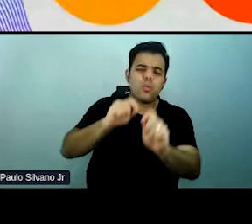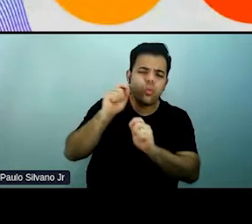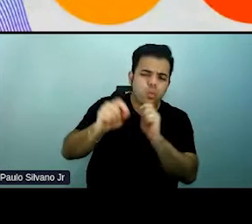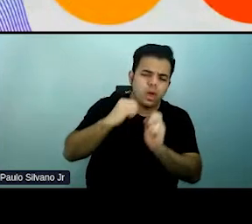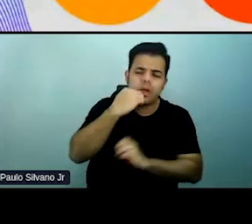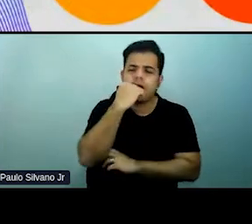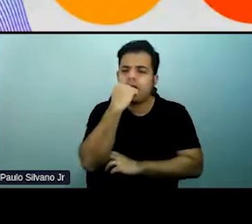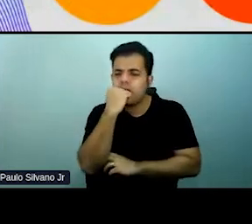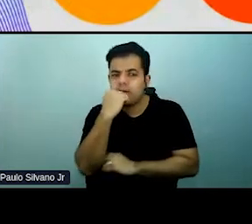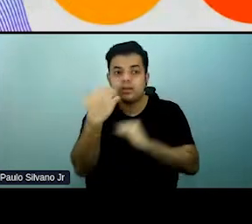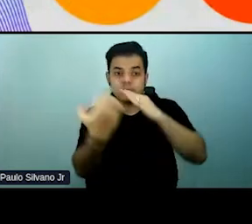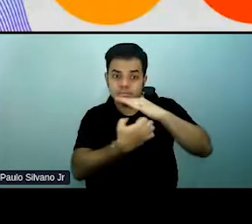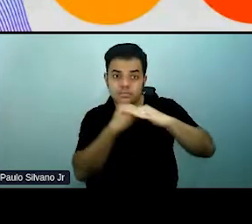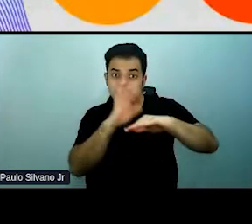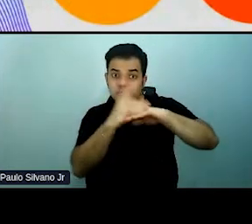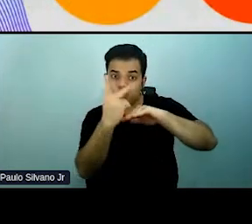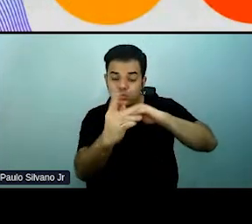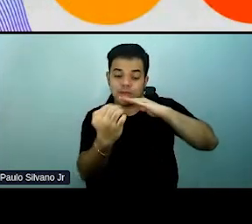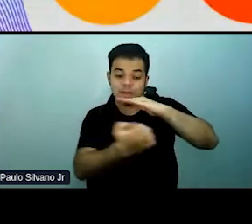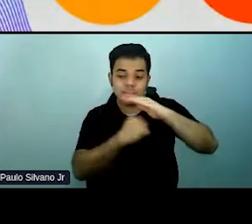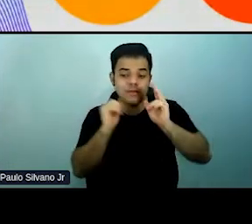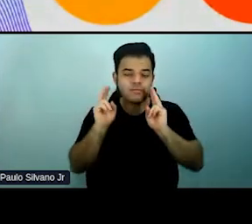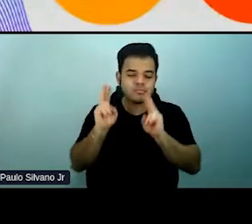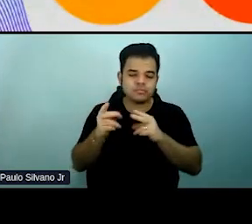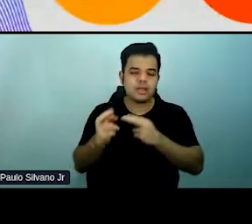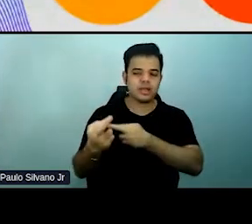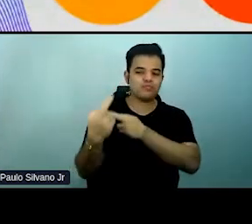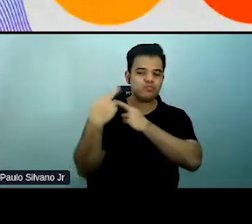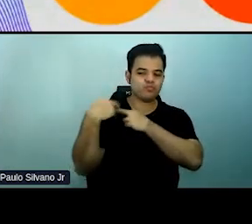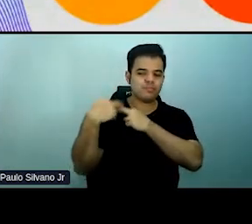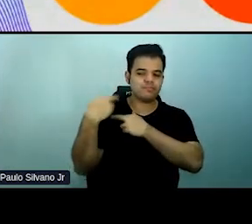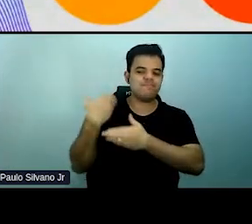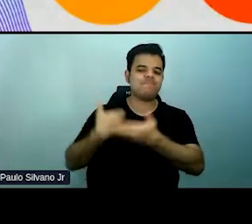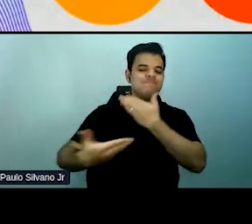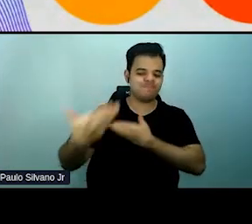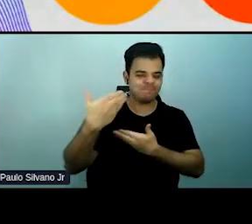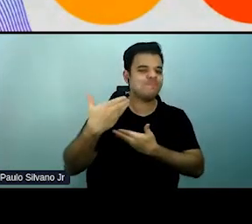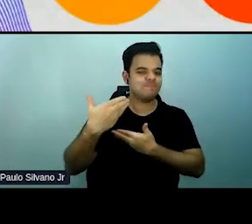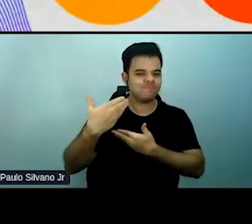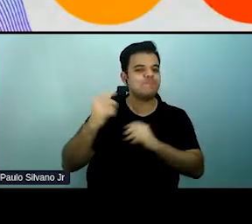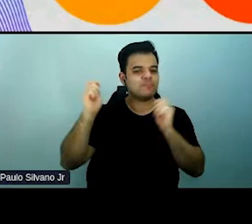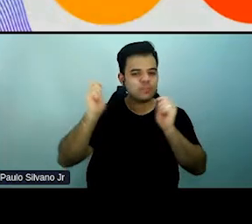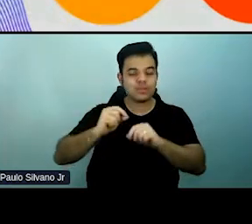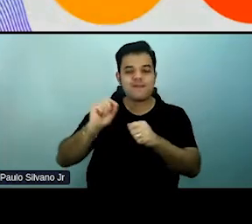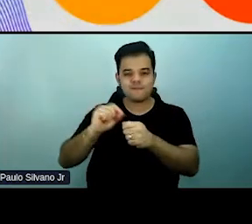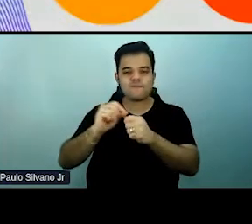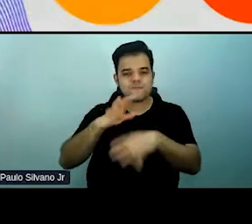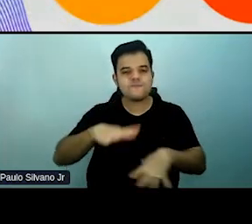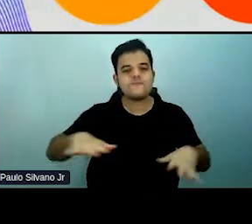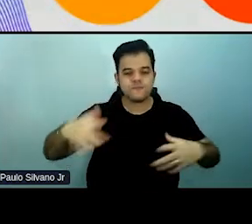como empresa é a questão da corresponsabilidade. Todo mundo consegue fazer para conseguir